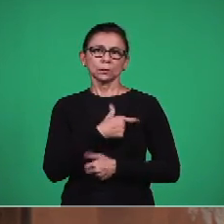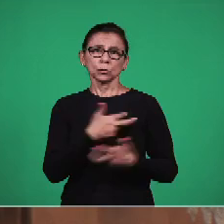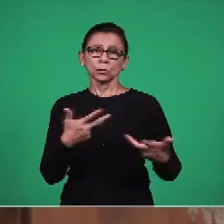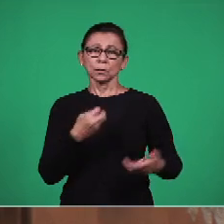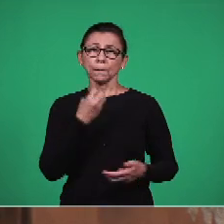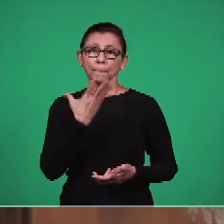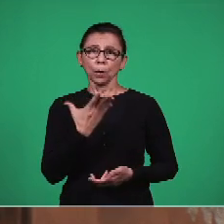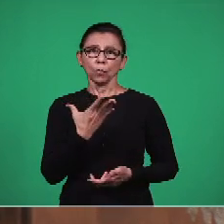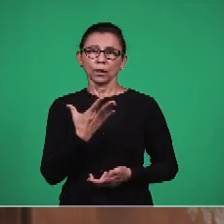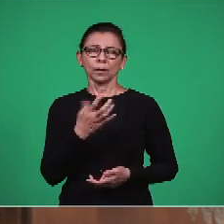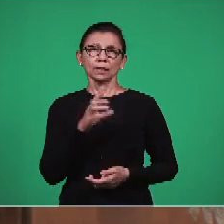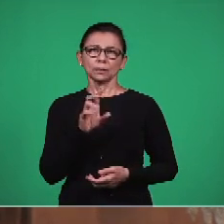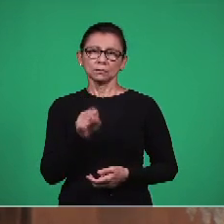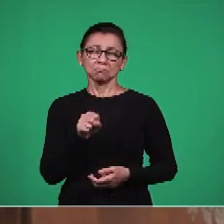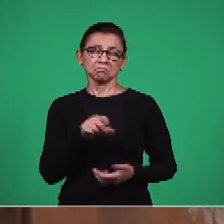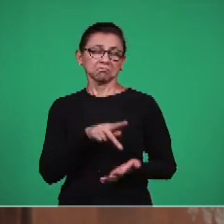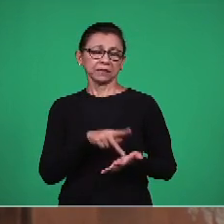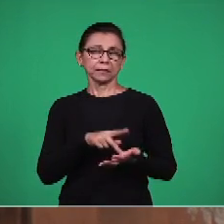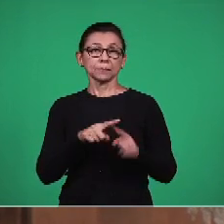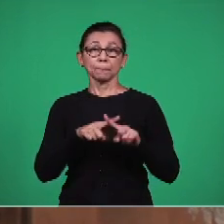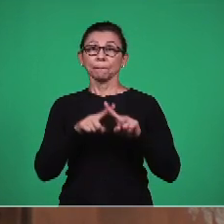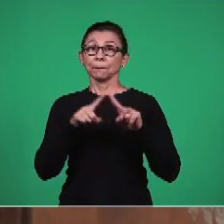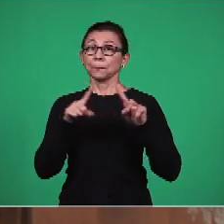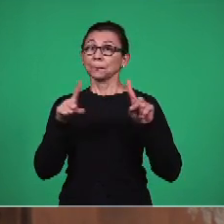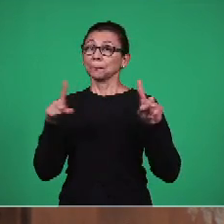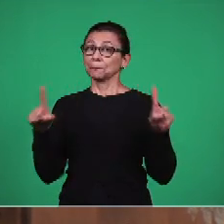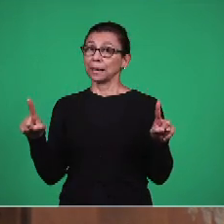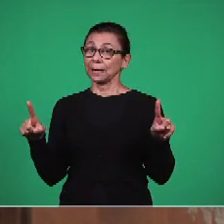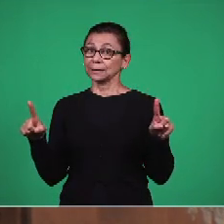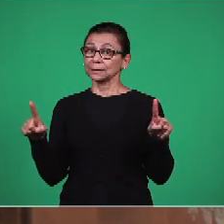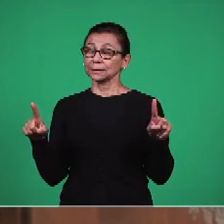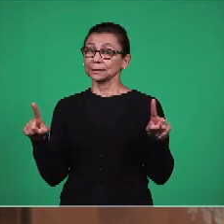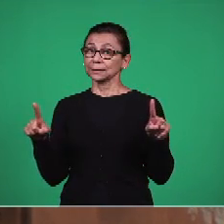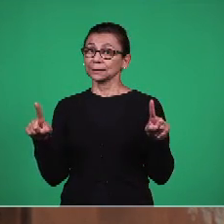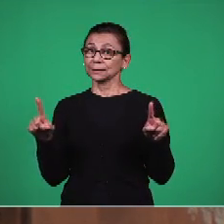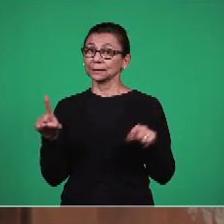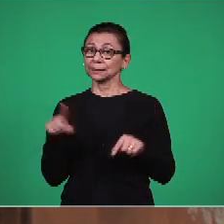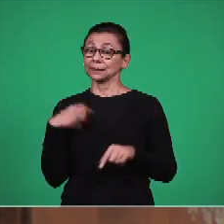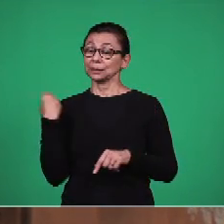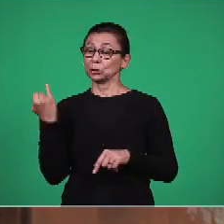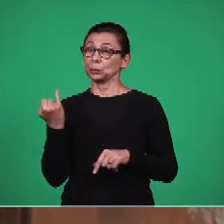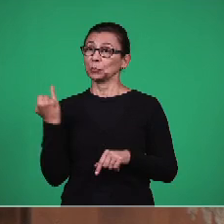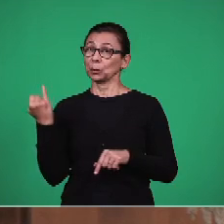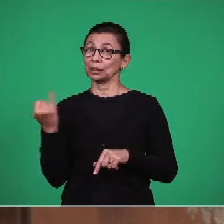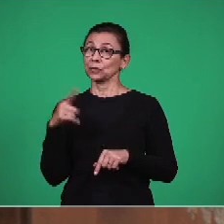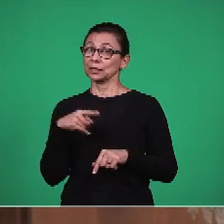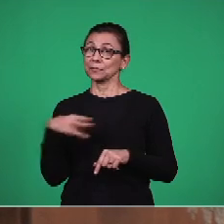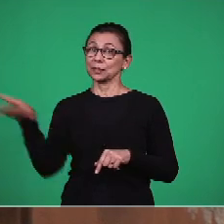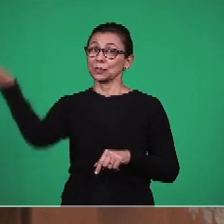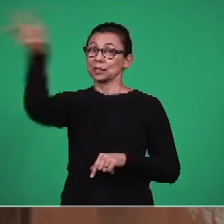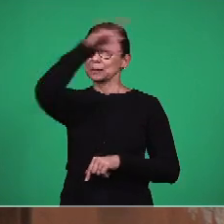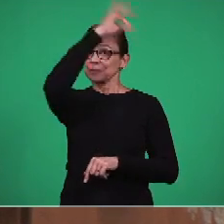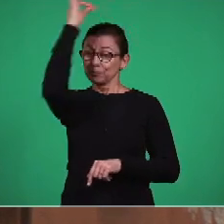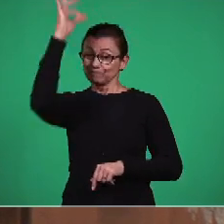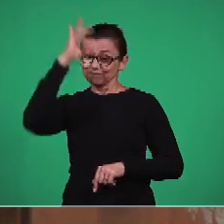nós estamos mostrando que sem este fogo do altar, ninguém vai ouvir toque de coisa nenhuma.